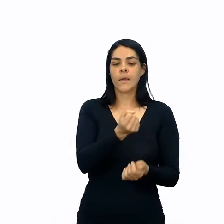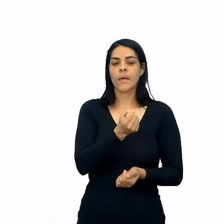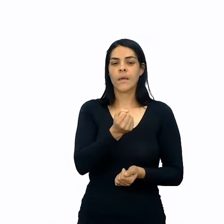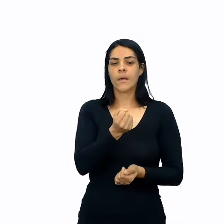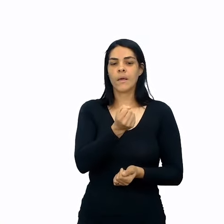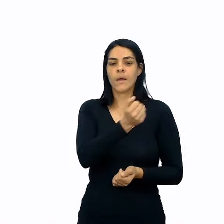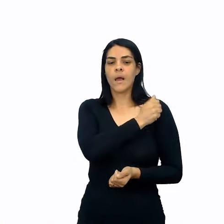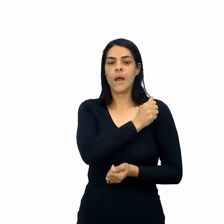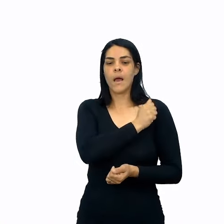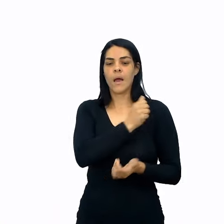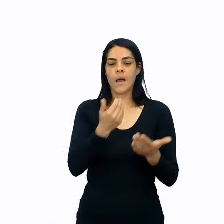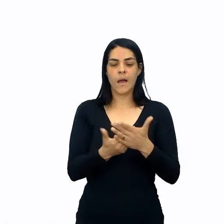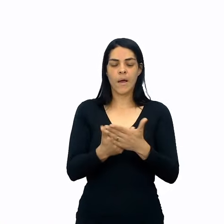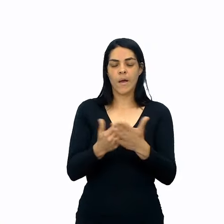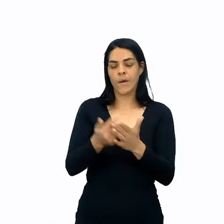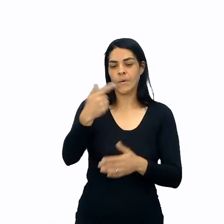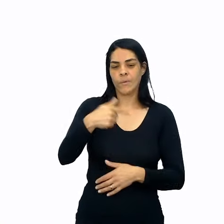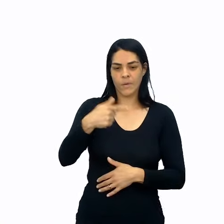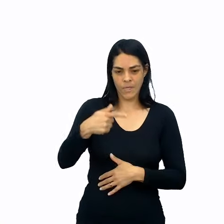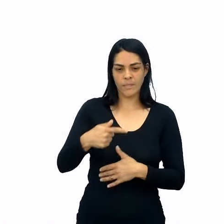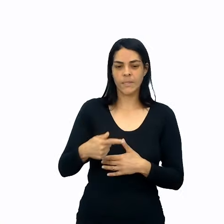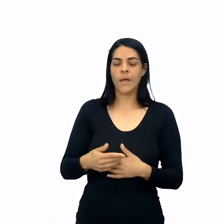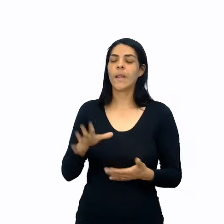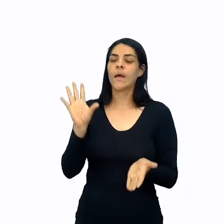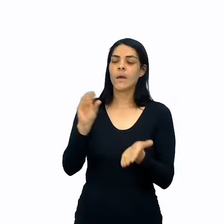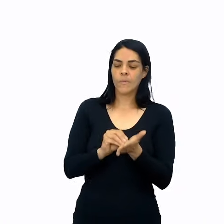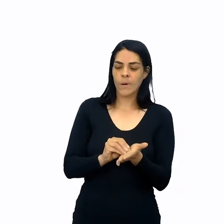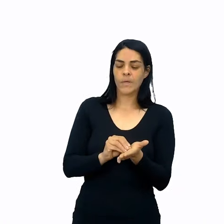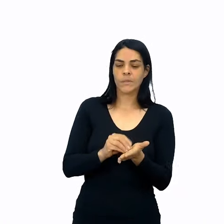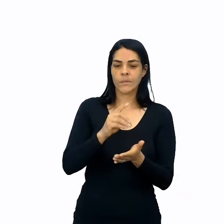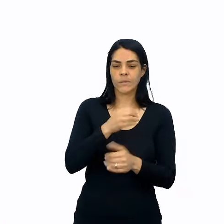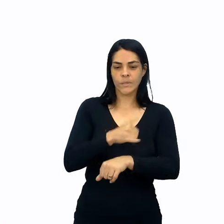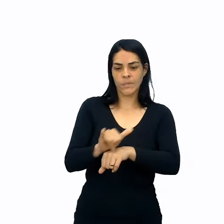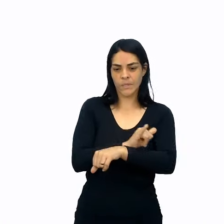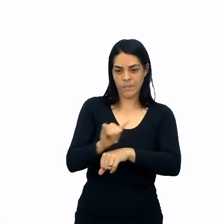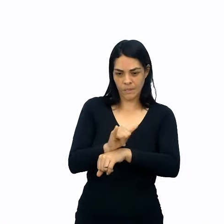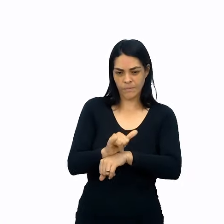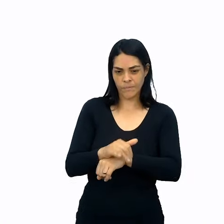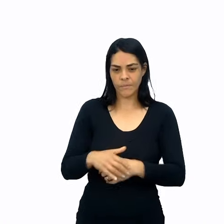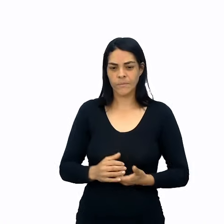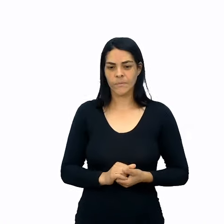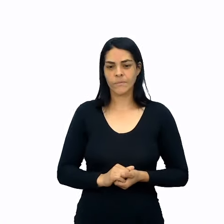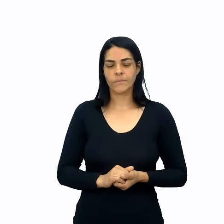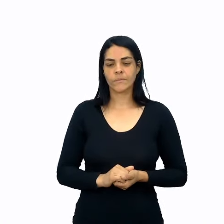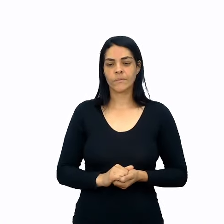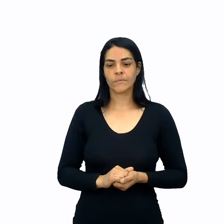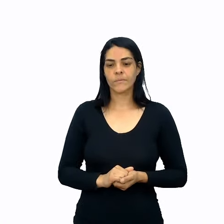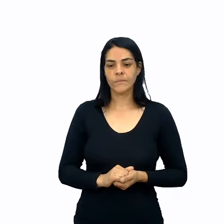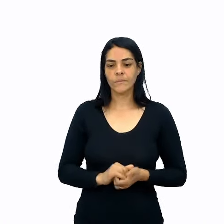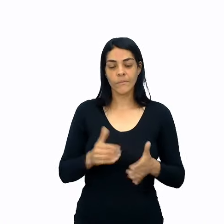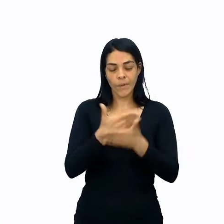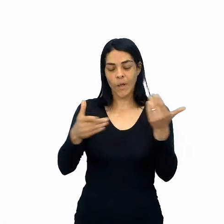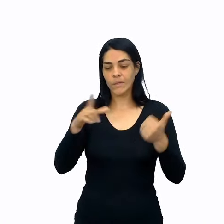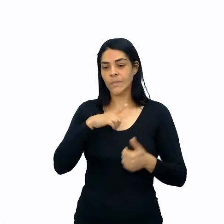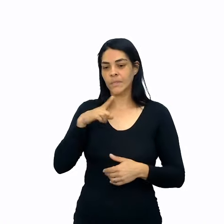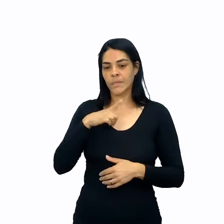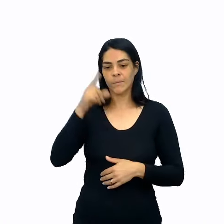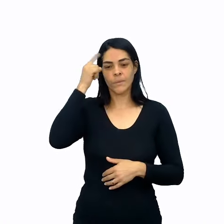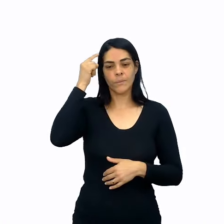plenamente aquilo que nós já falamos como modelo didático anteriormente. Vamos ver como? Nós temos aqui,